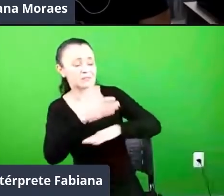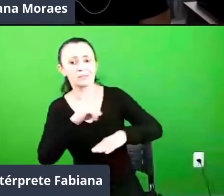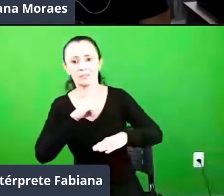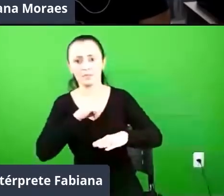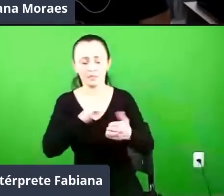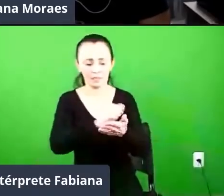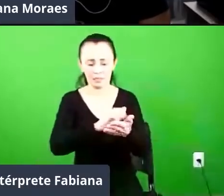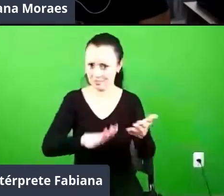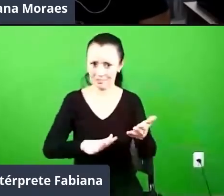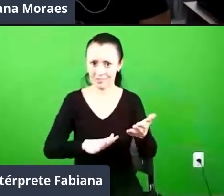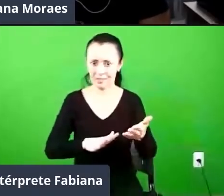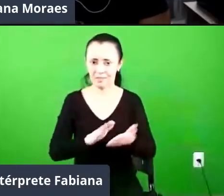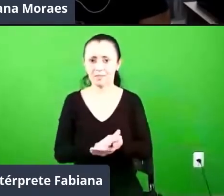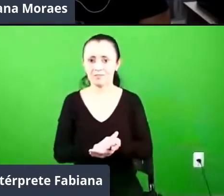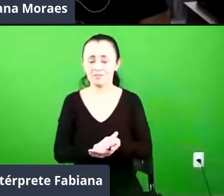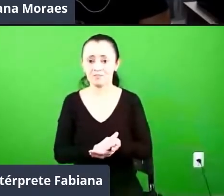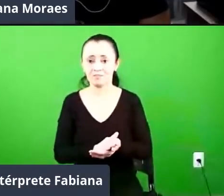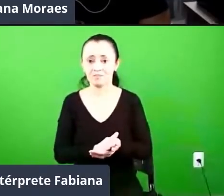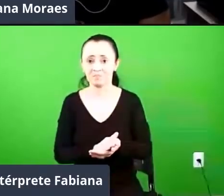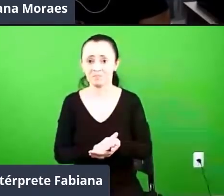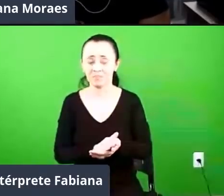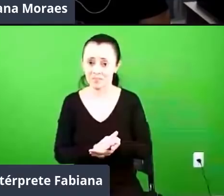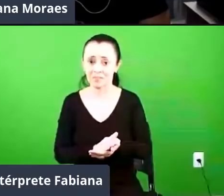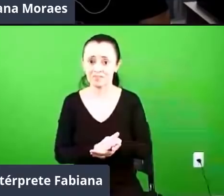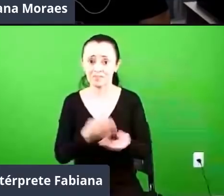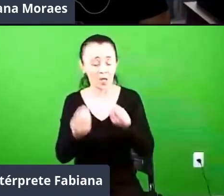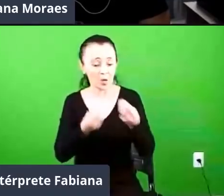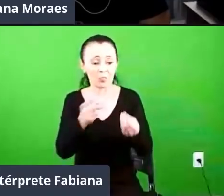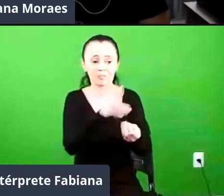Lana colocou, né? Que ela busca fazer o mais próximo,